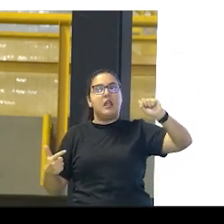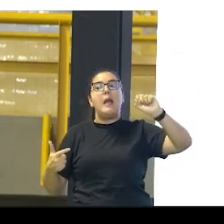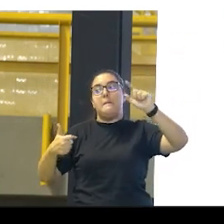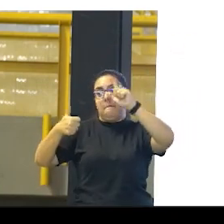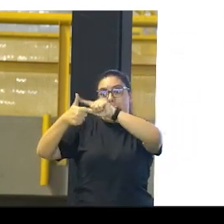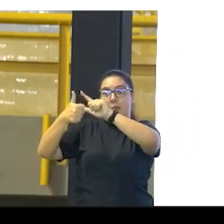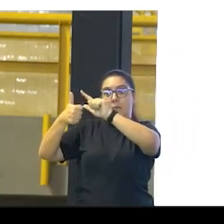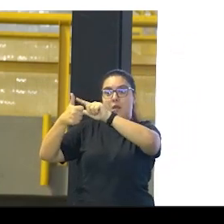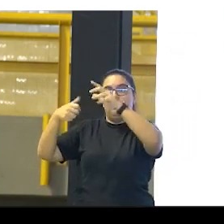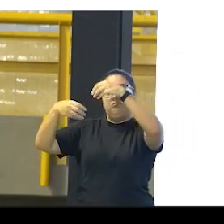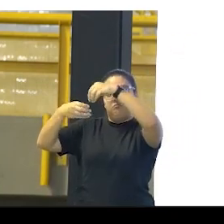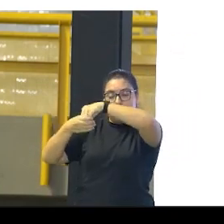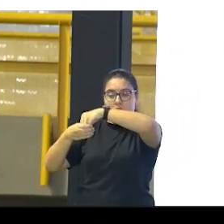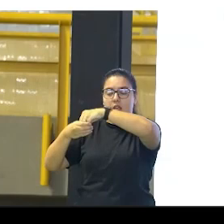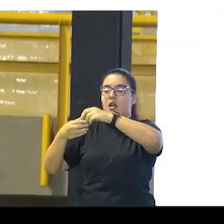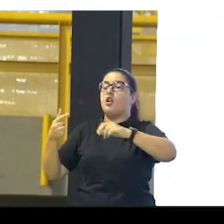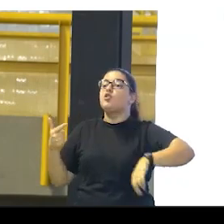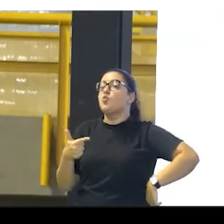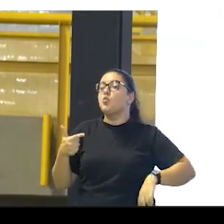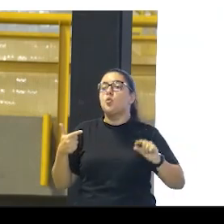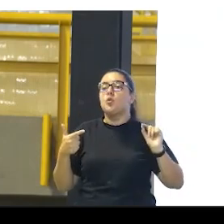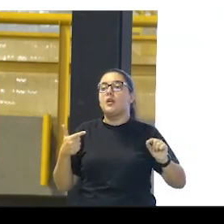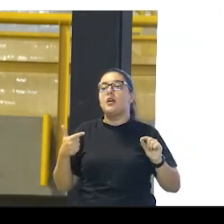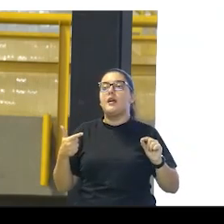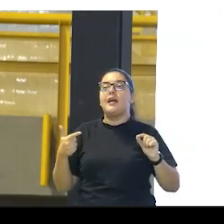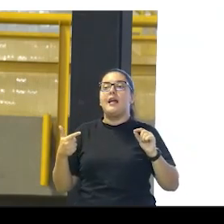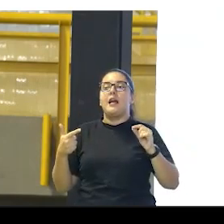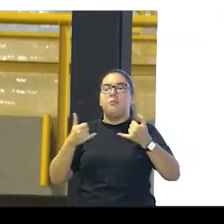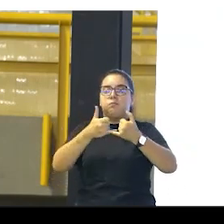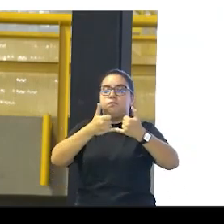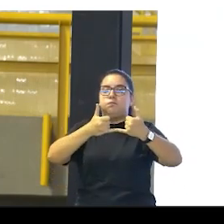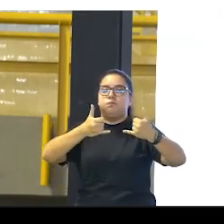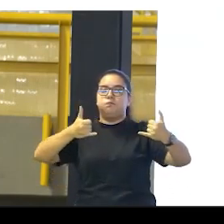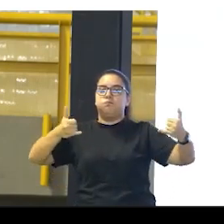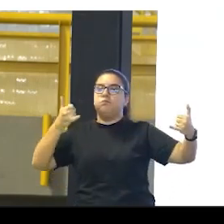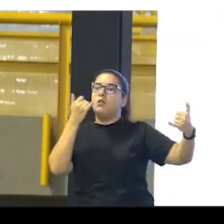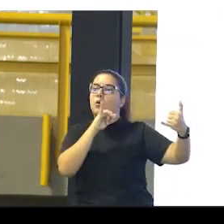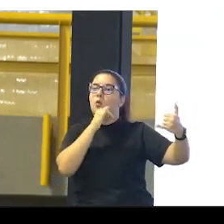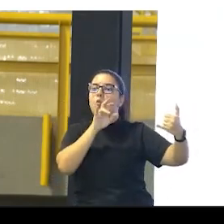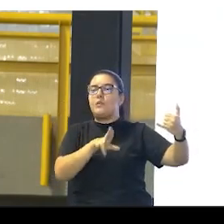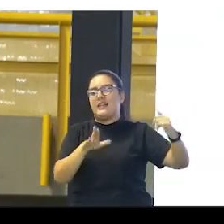primária. Qual é a fonte secundária? A eletricidade que a gente pode